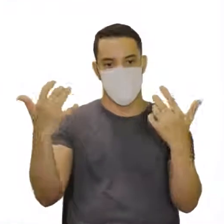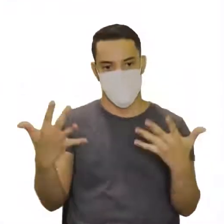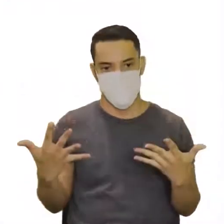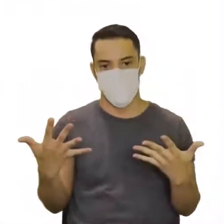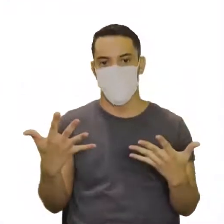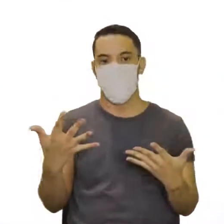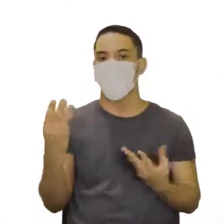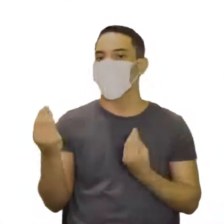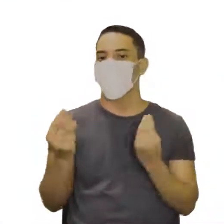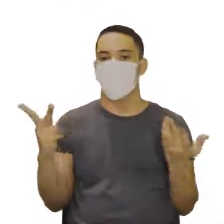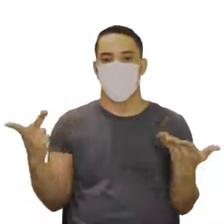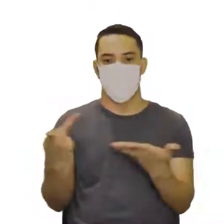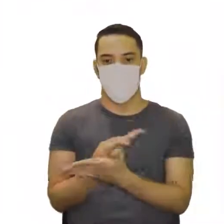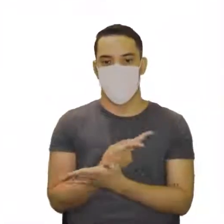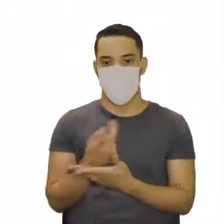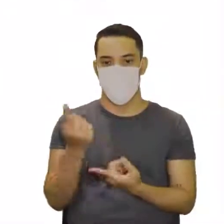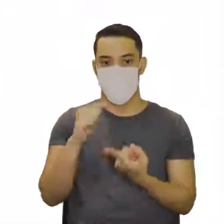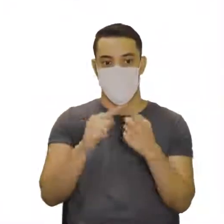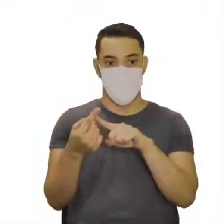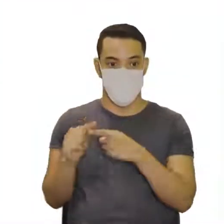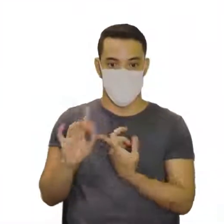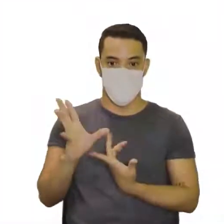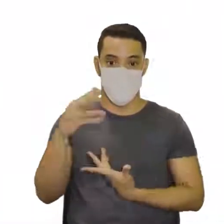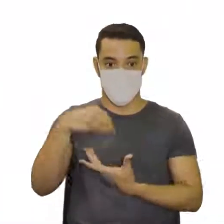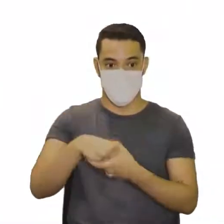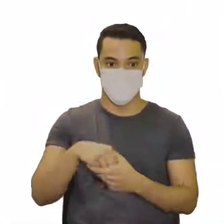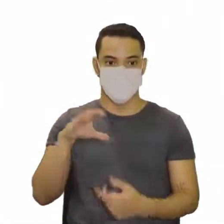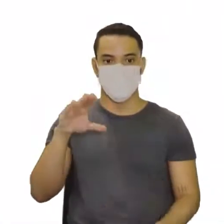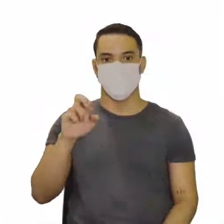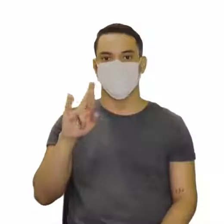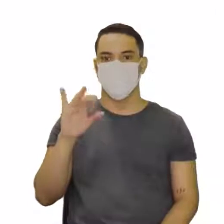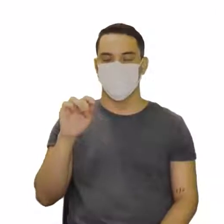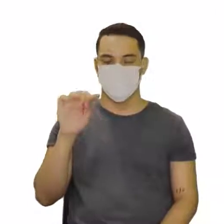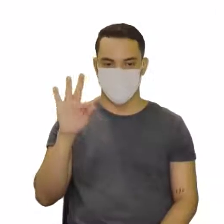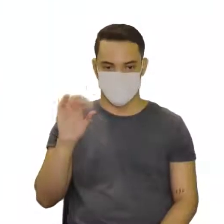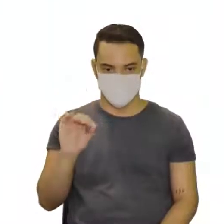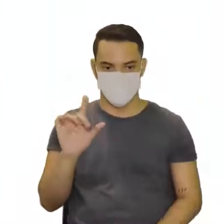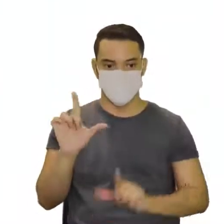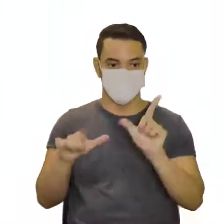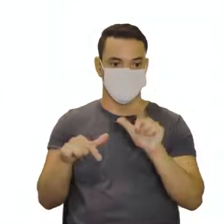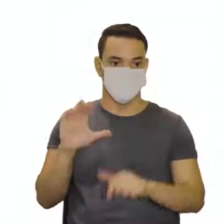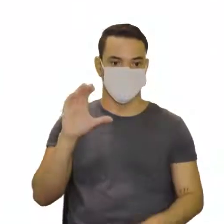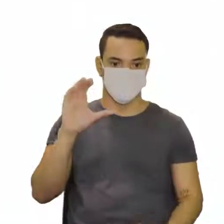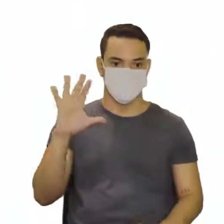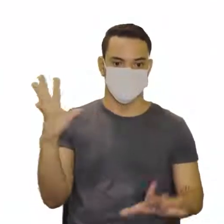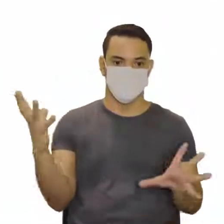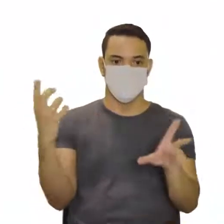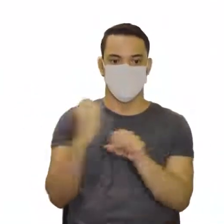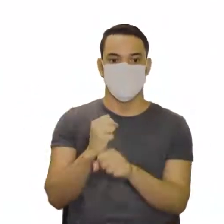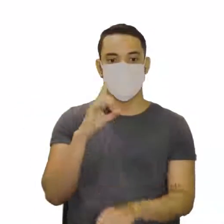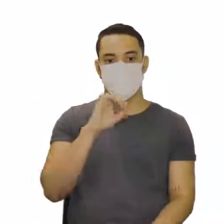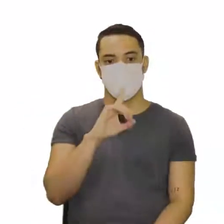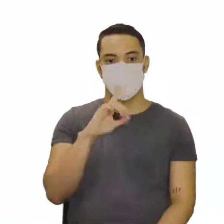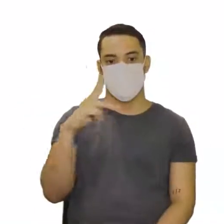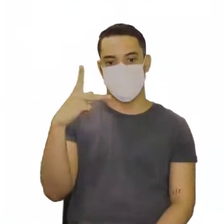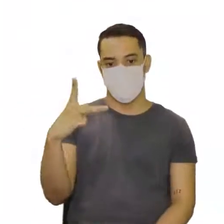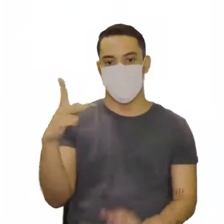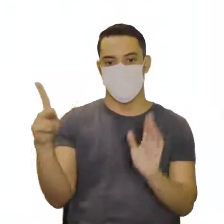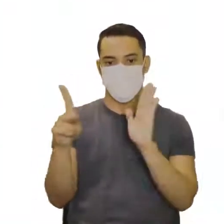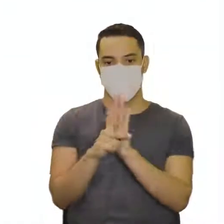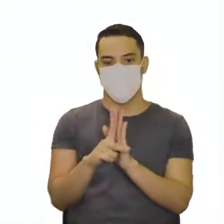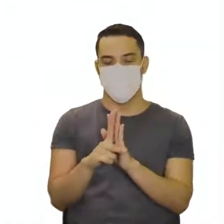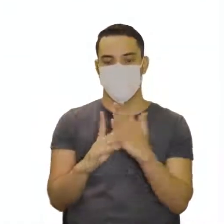corrente que atravessa o circuito, ok? Na letra C, calcule a DDP entre os terminais